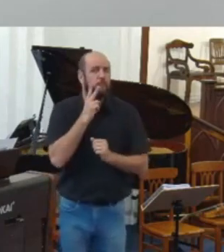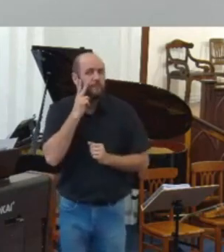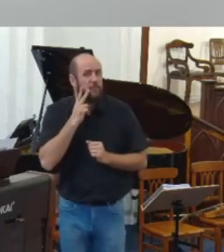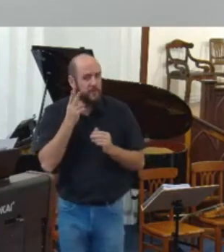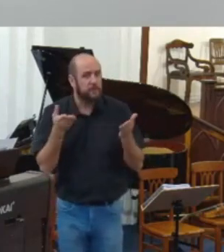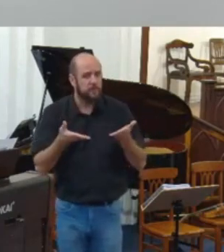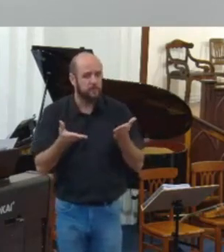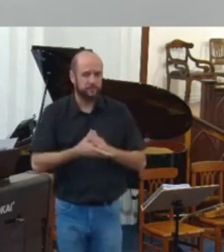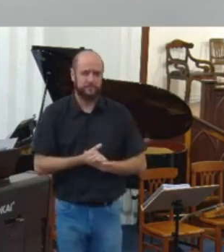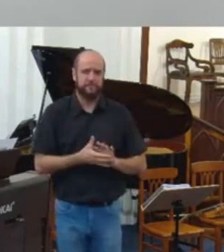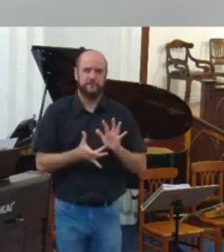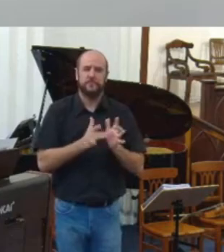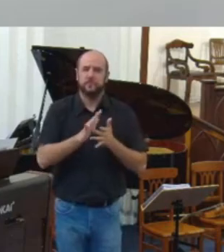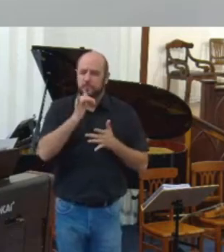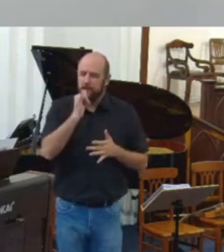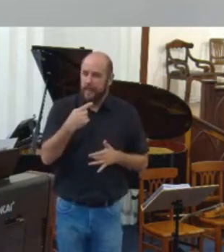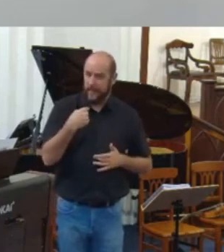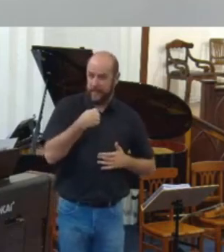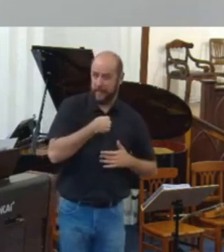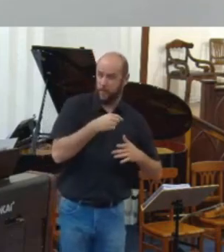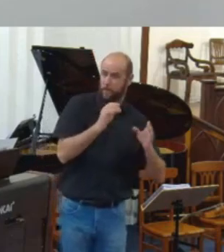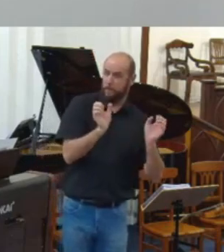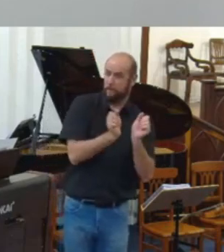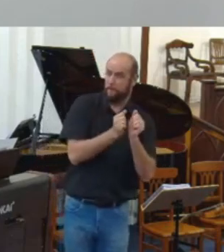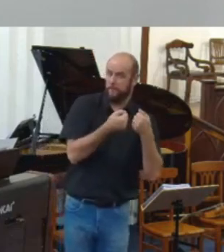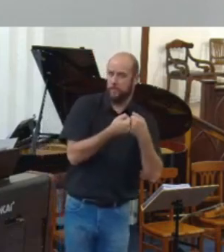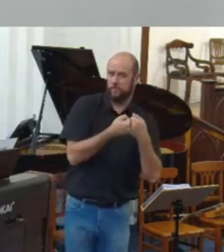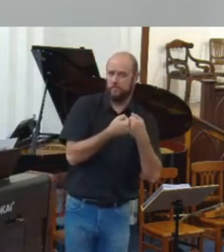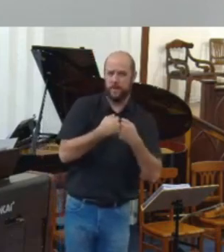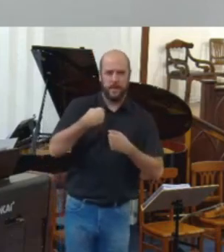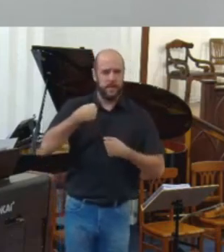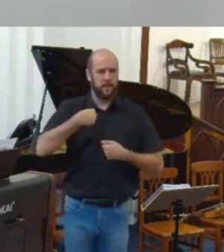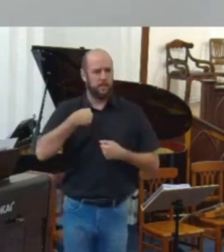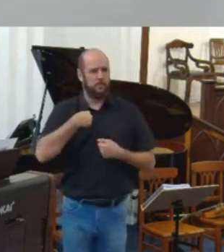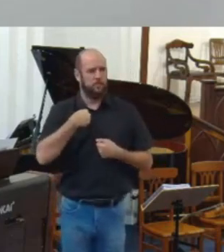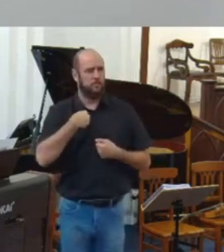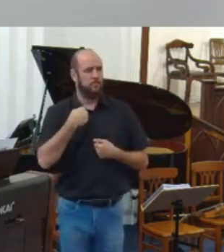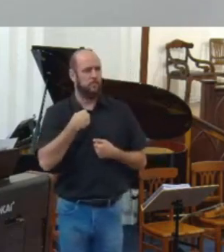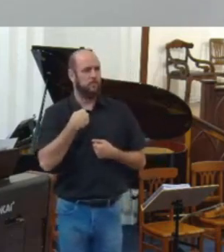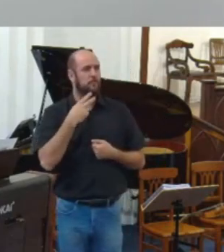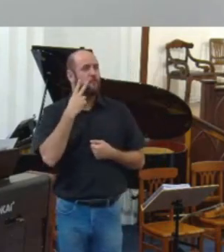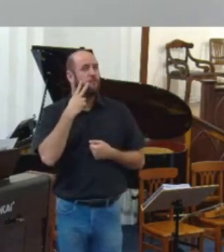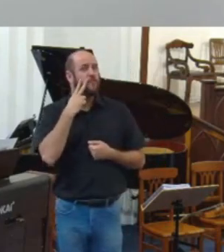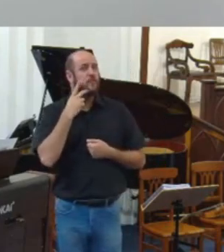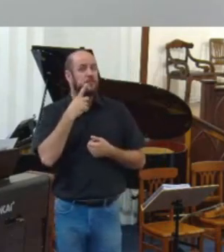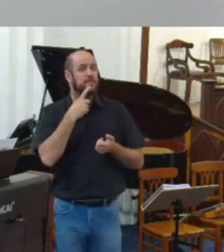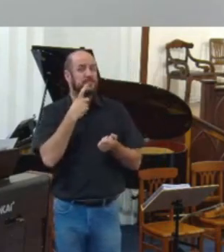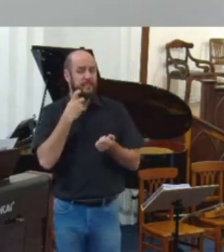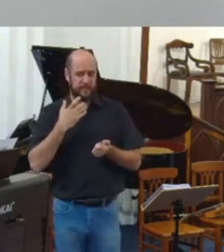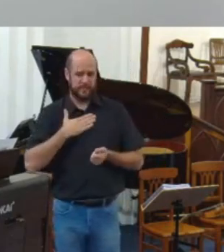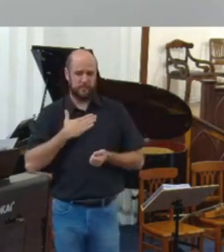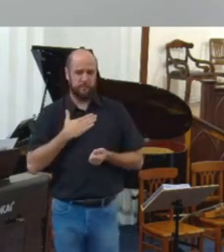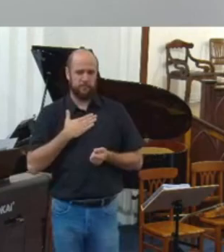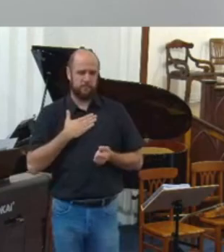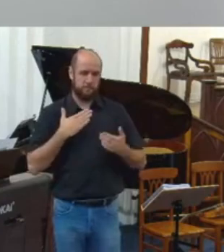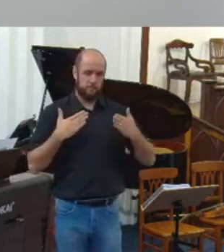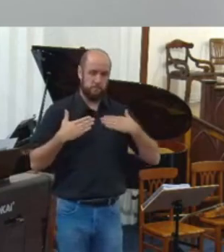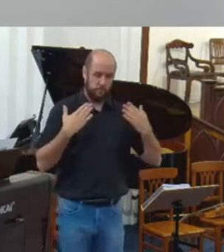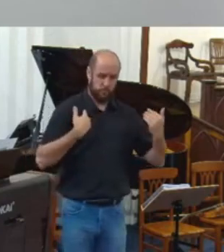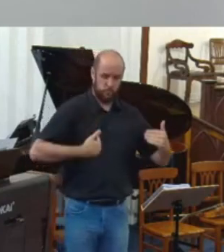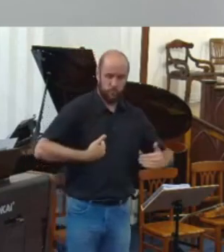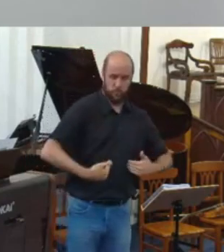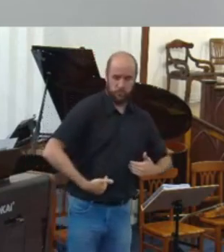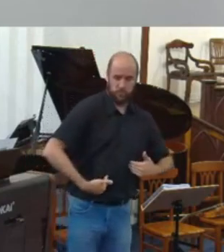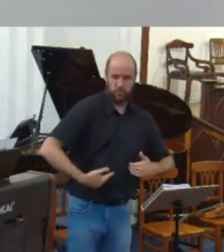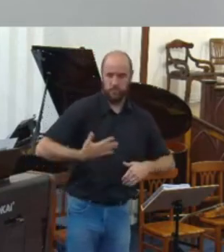disse: eu sou o pão, e esse é o meu sangue. Este é o meu corpo e este é